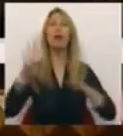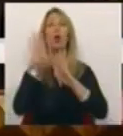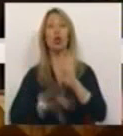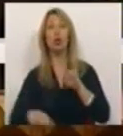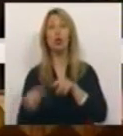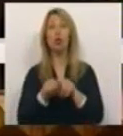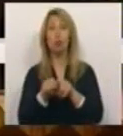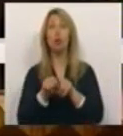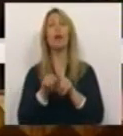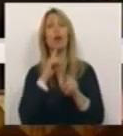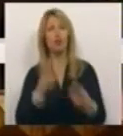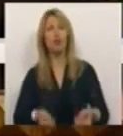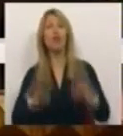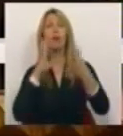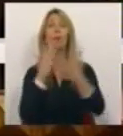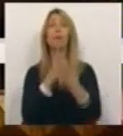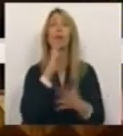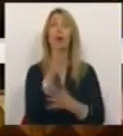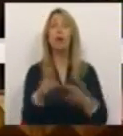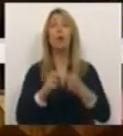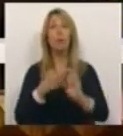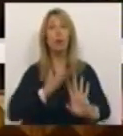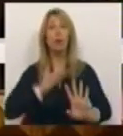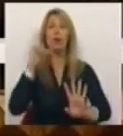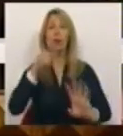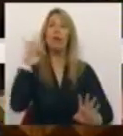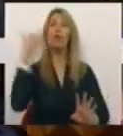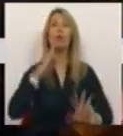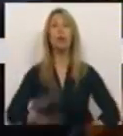respondendo ao problema da dívida, responder também a um futuro de desenvolvimento nacional. Obrigado.